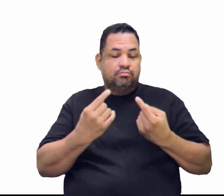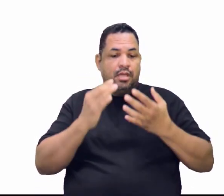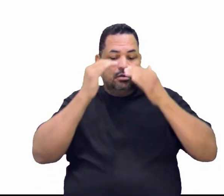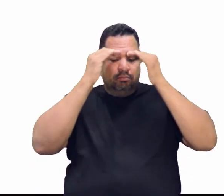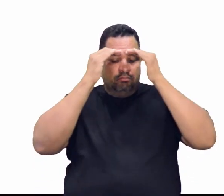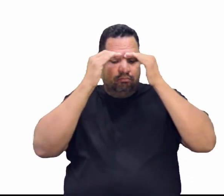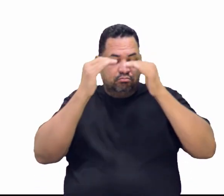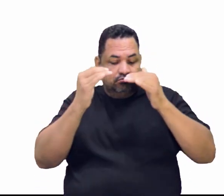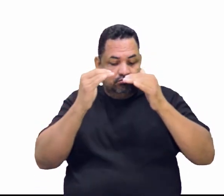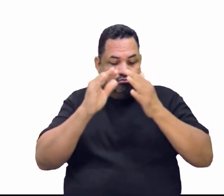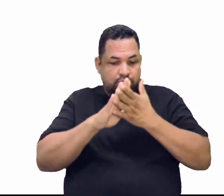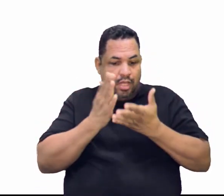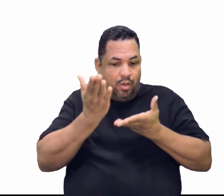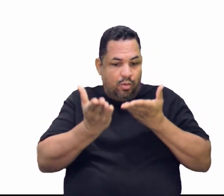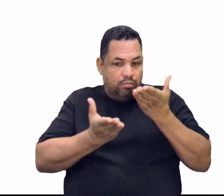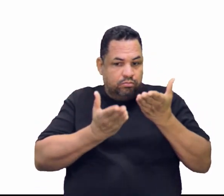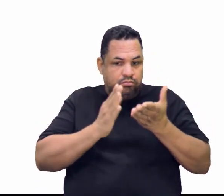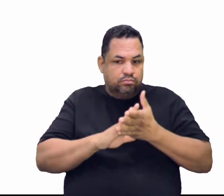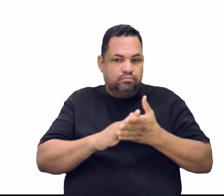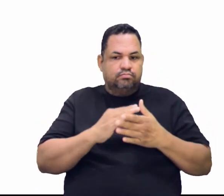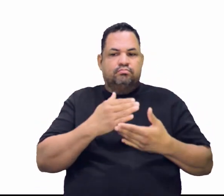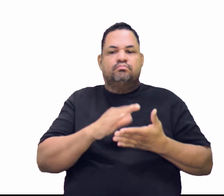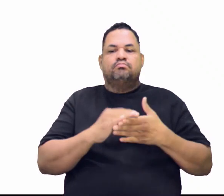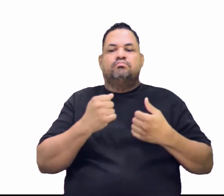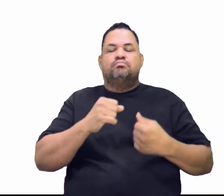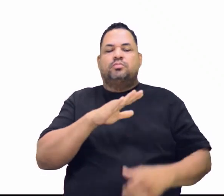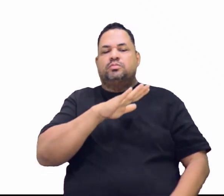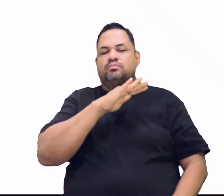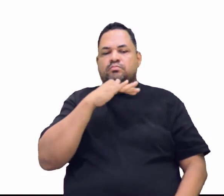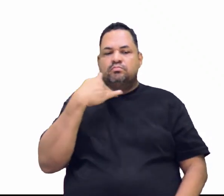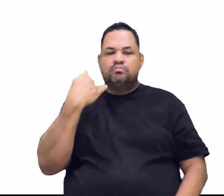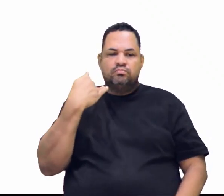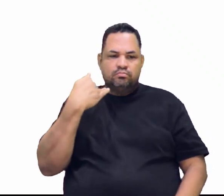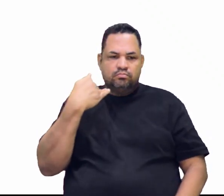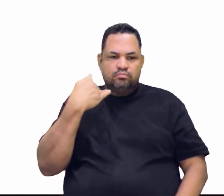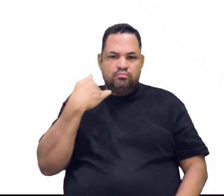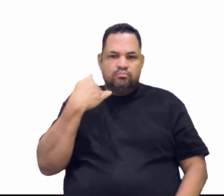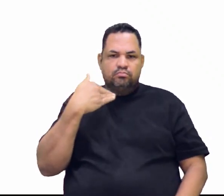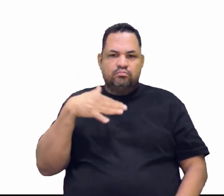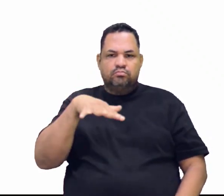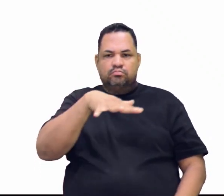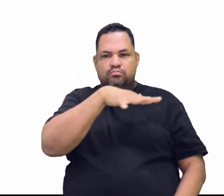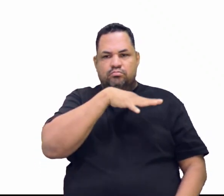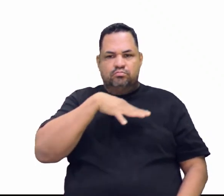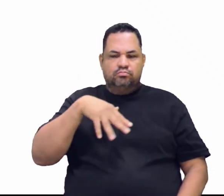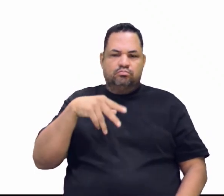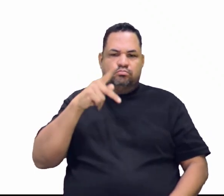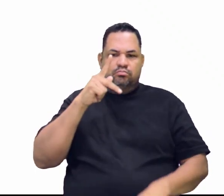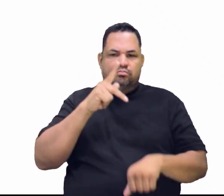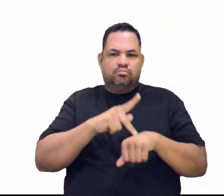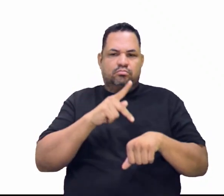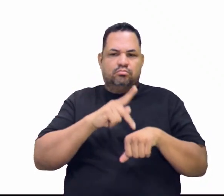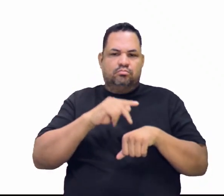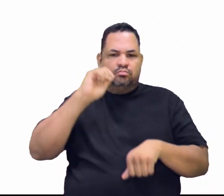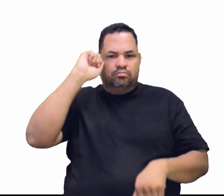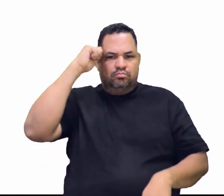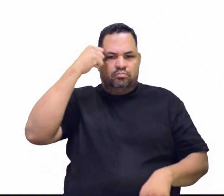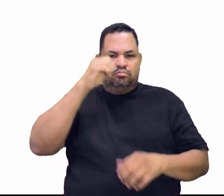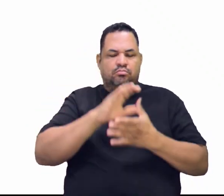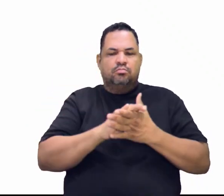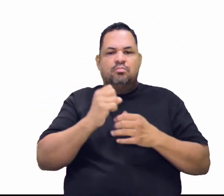corresponder aos cuidados, você morre. Na região de Pedras Negras, por exemplo, lá no ano